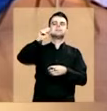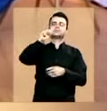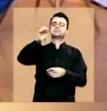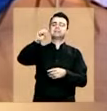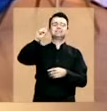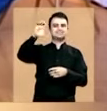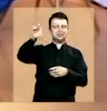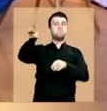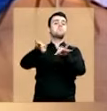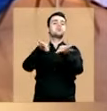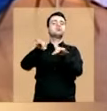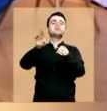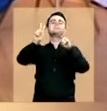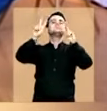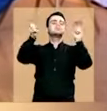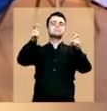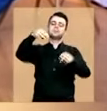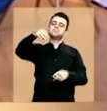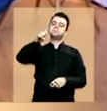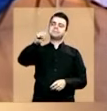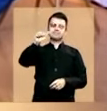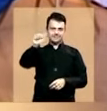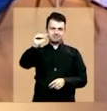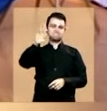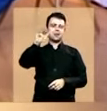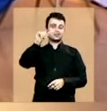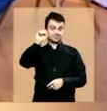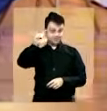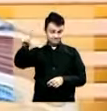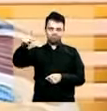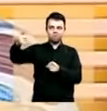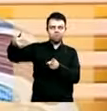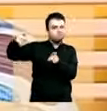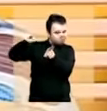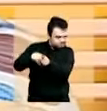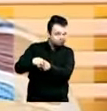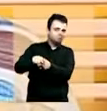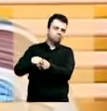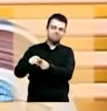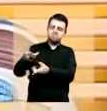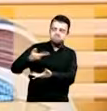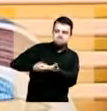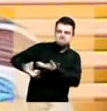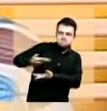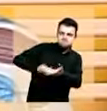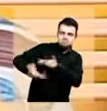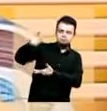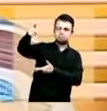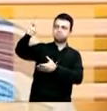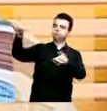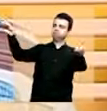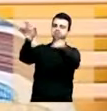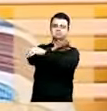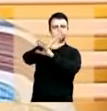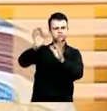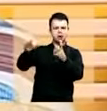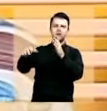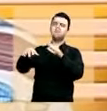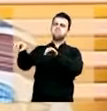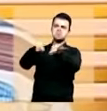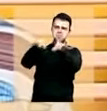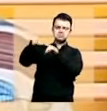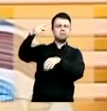parceria com o Mesa Brasil, do SESC. Nós estamos em estudo, porque eles já têm todo um formato,